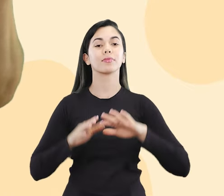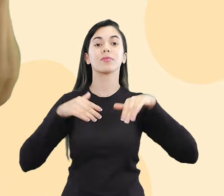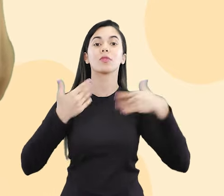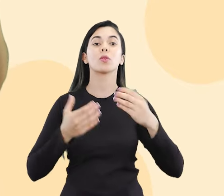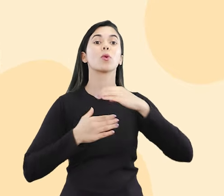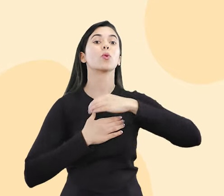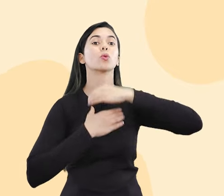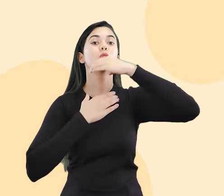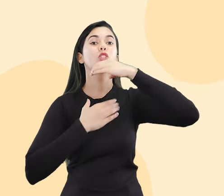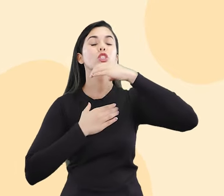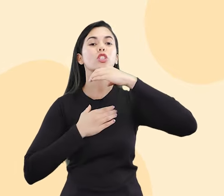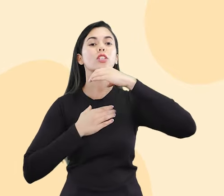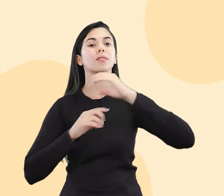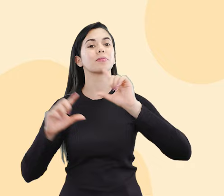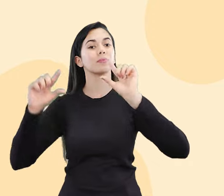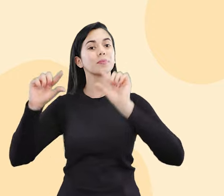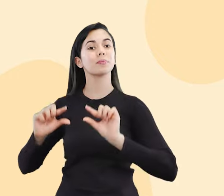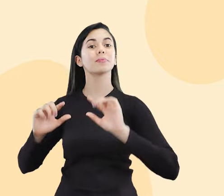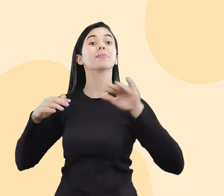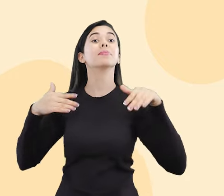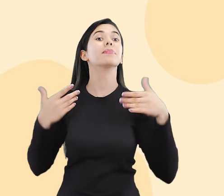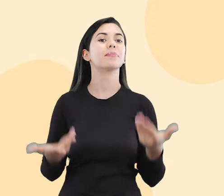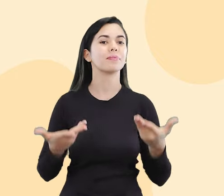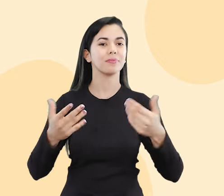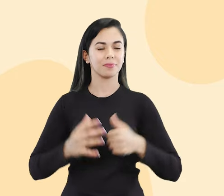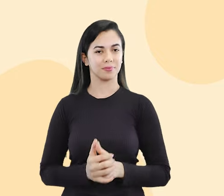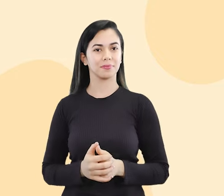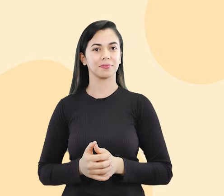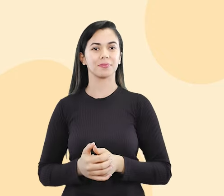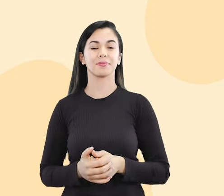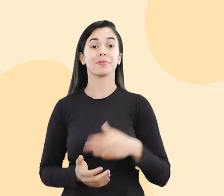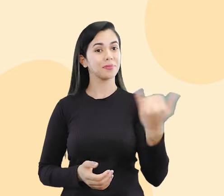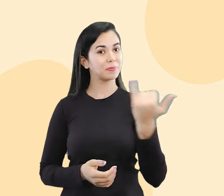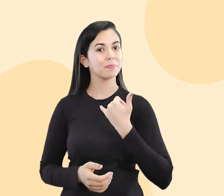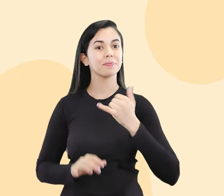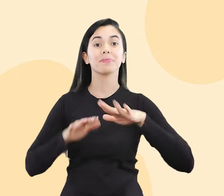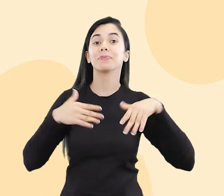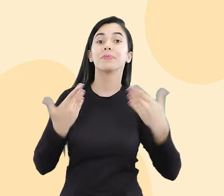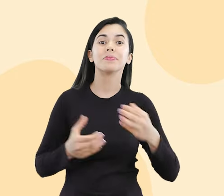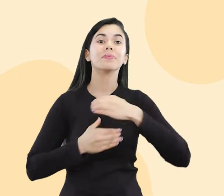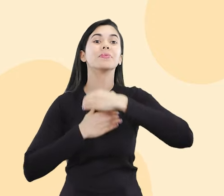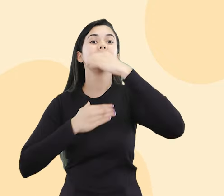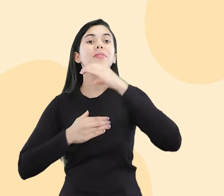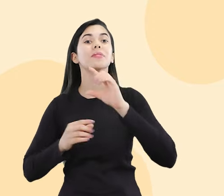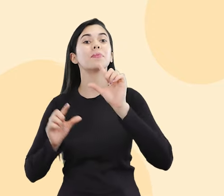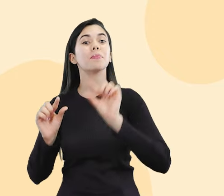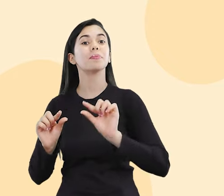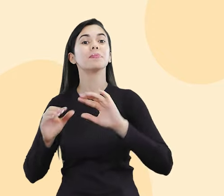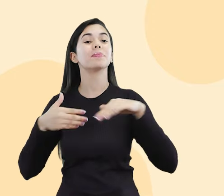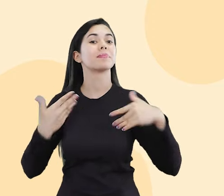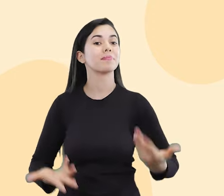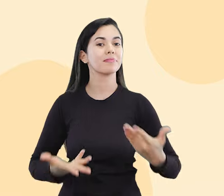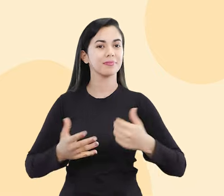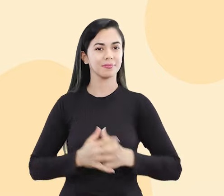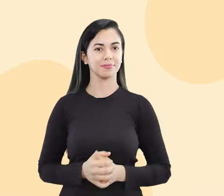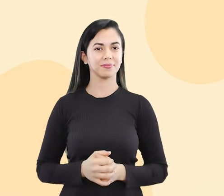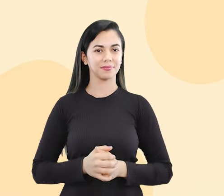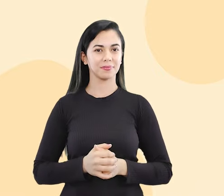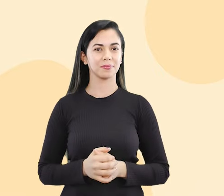é a girafa pequena? Você sabe me dizer? Me diz aí, qual a girafinha pequena?